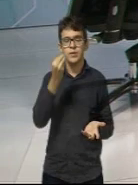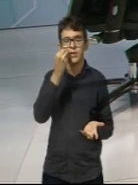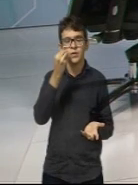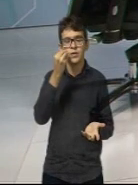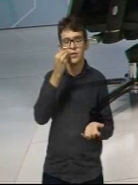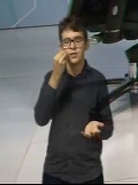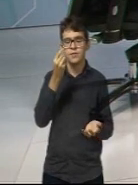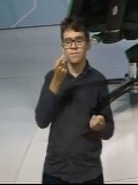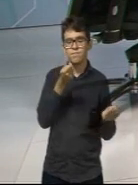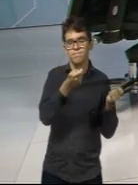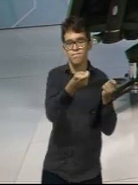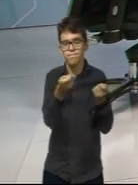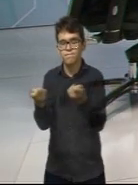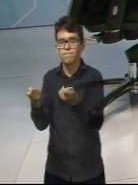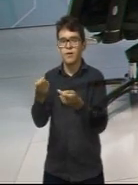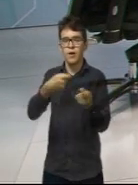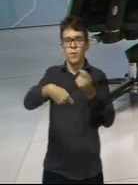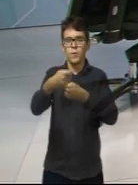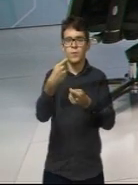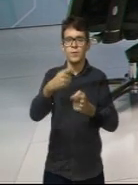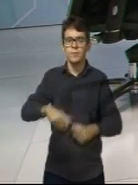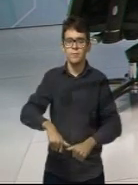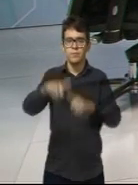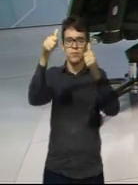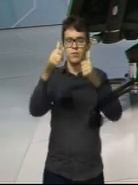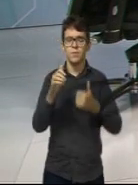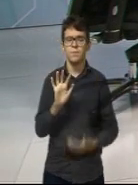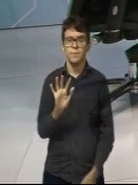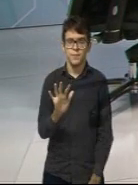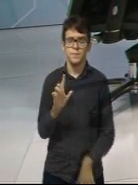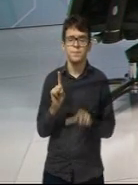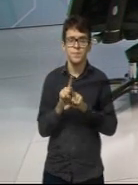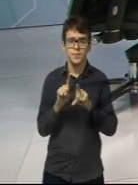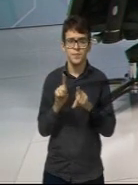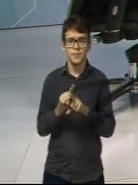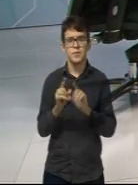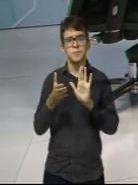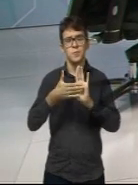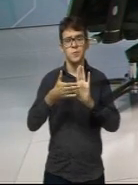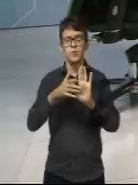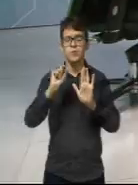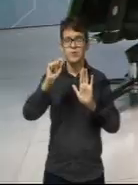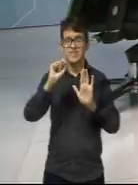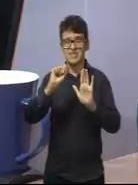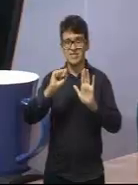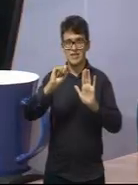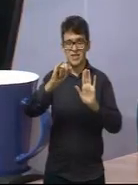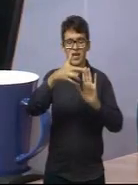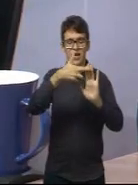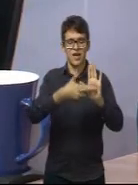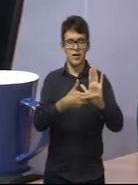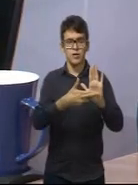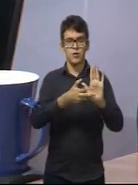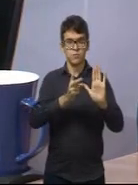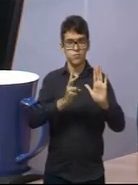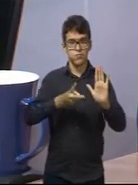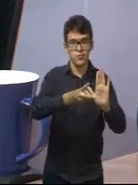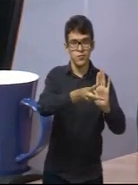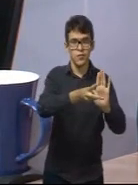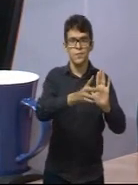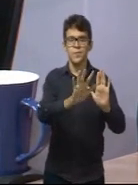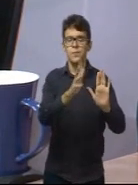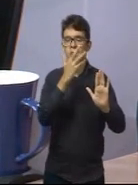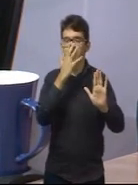da economia. E também sob o maior argumento de que, não fazendo essa reforma, a Previdência vai